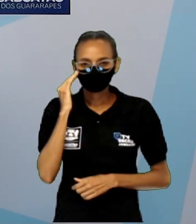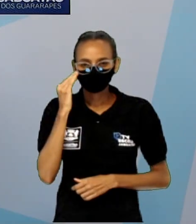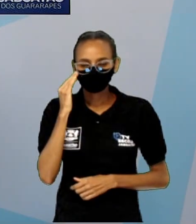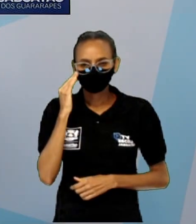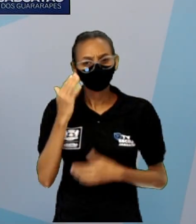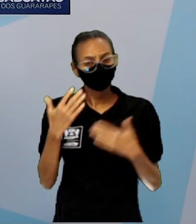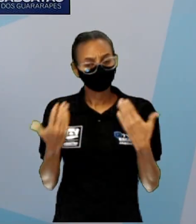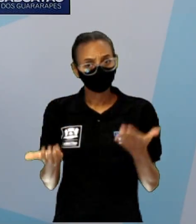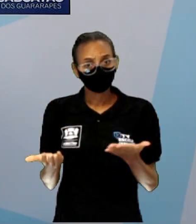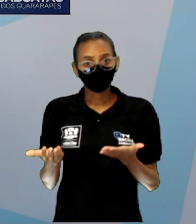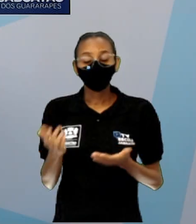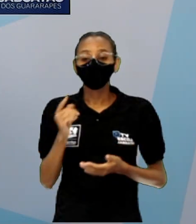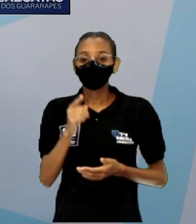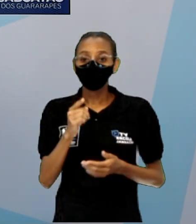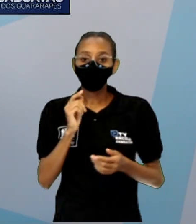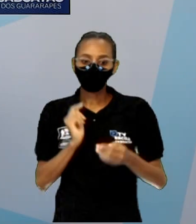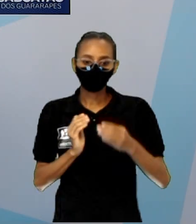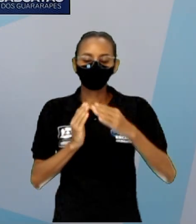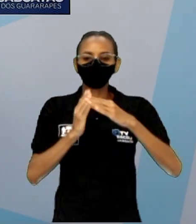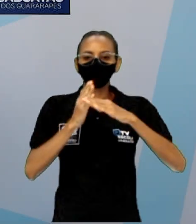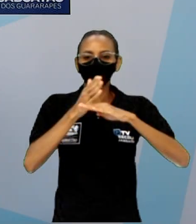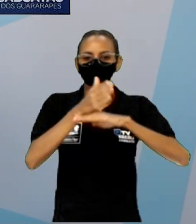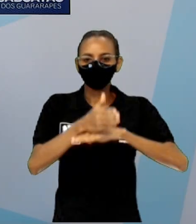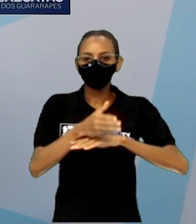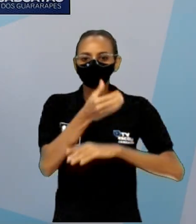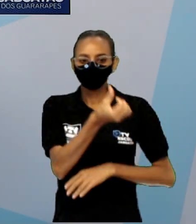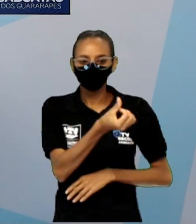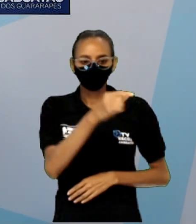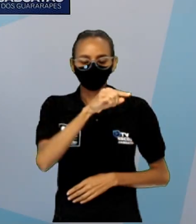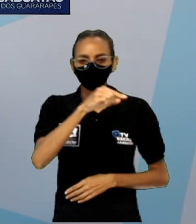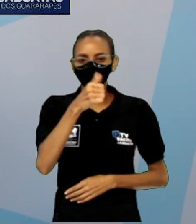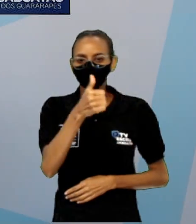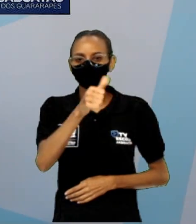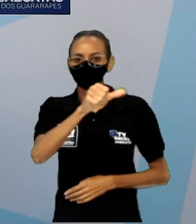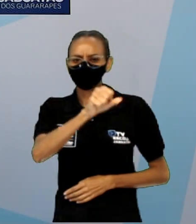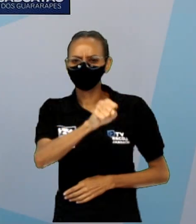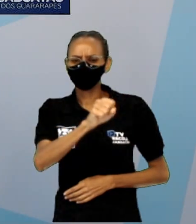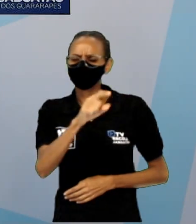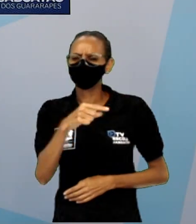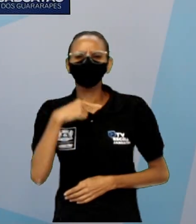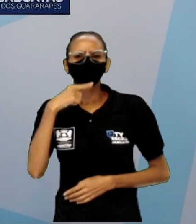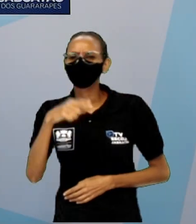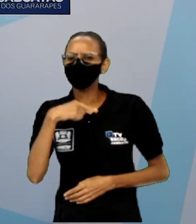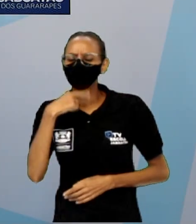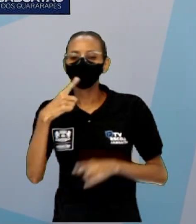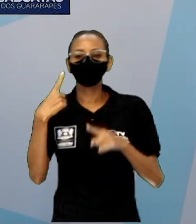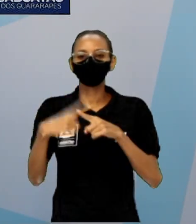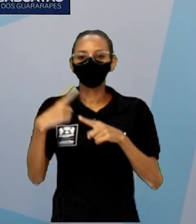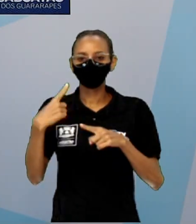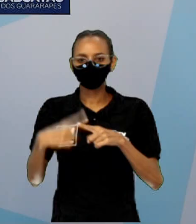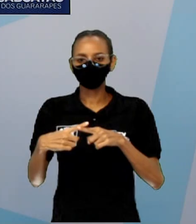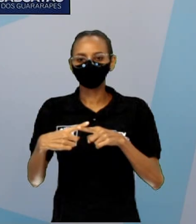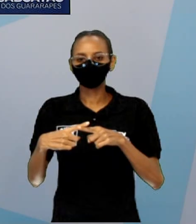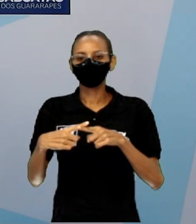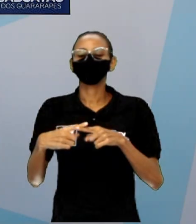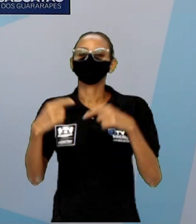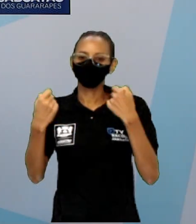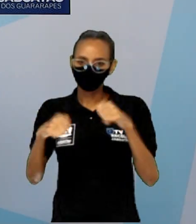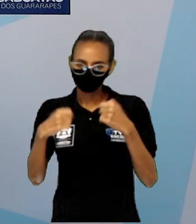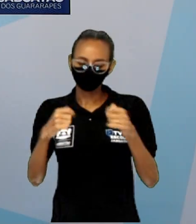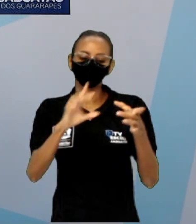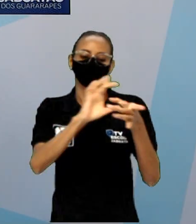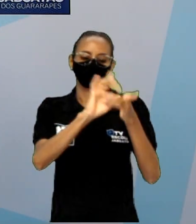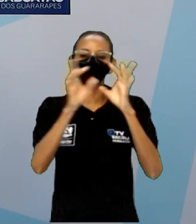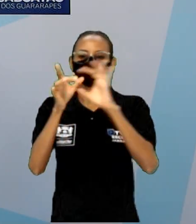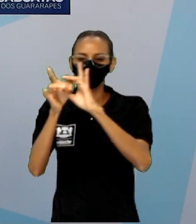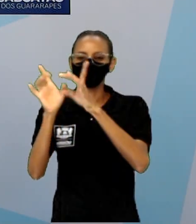engraçado eu dizer que se o recorde mundial é 6,18, né, como é que ele não bateu o recorde olímpico? Porque ele tem que acontecer durante as Olimpíadas.